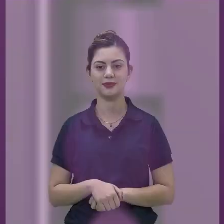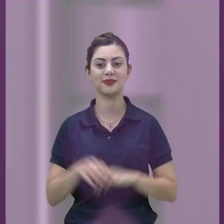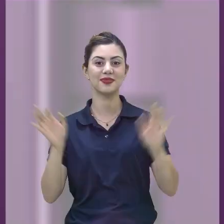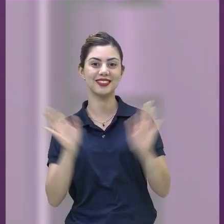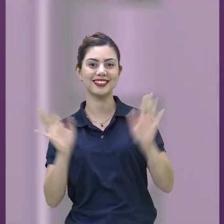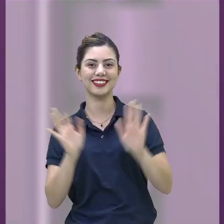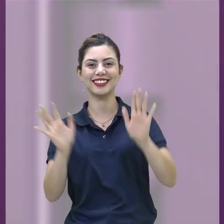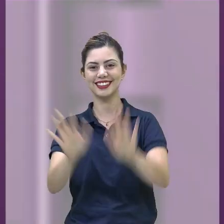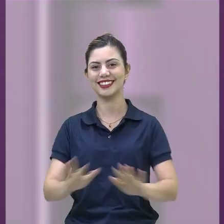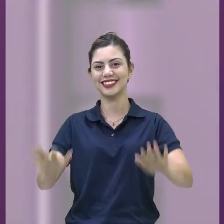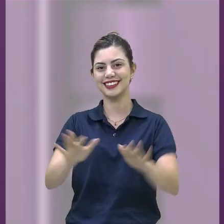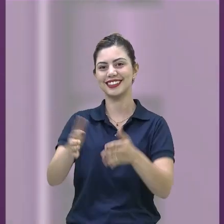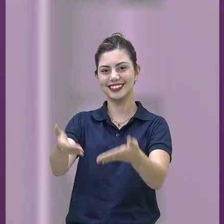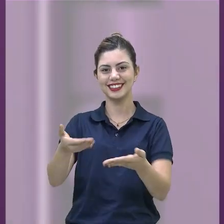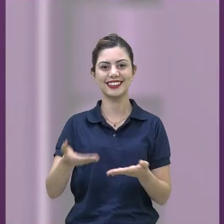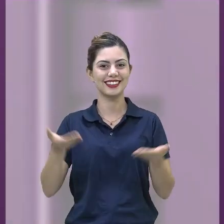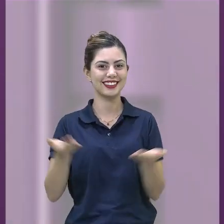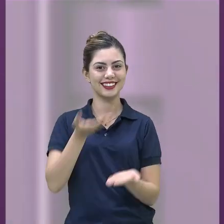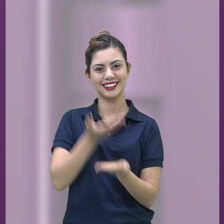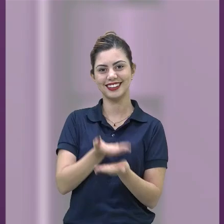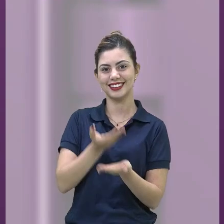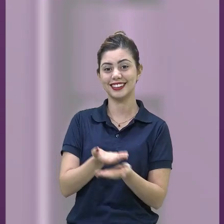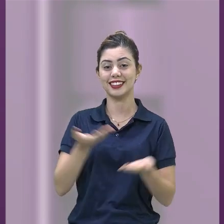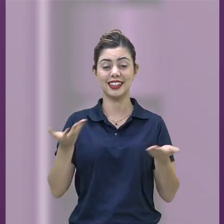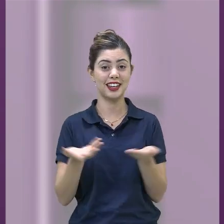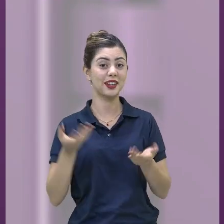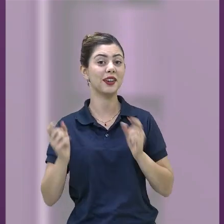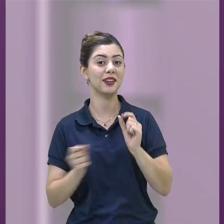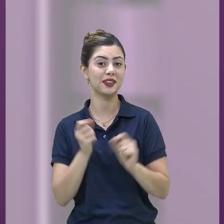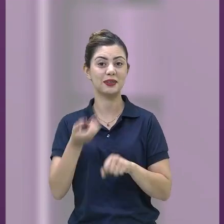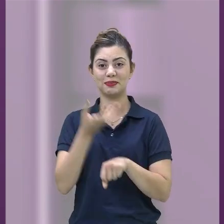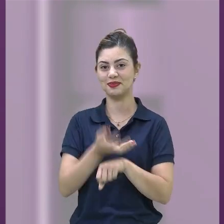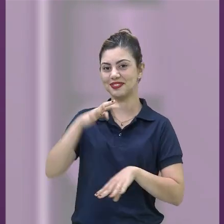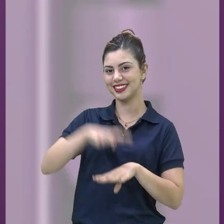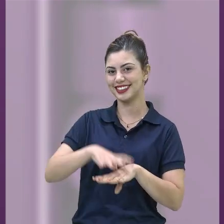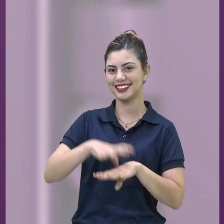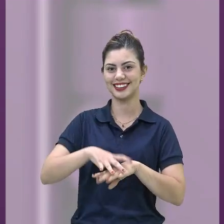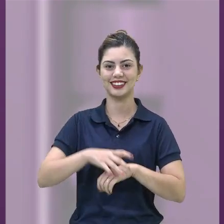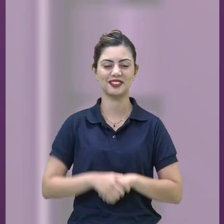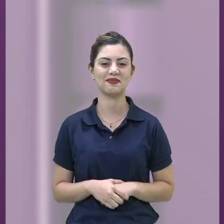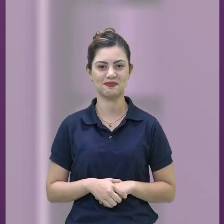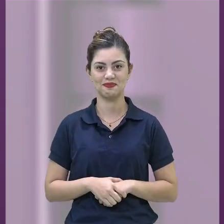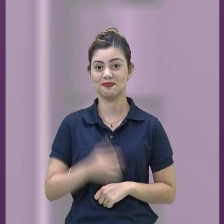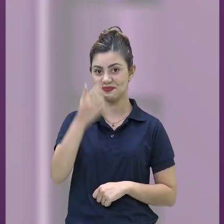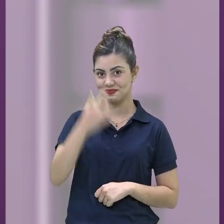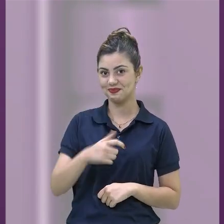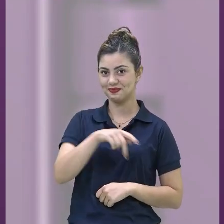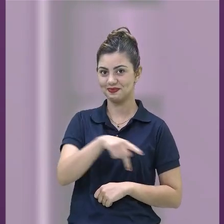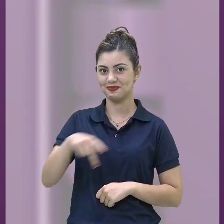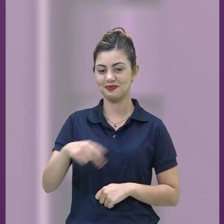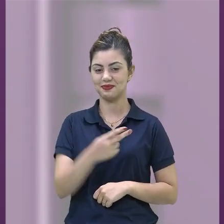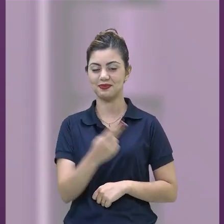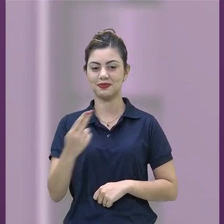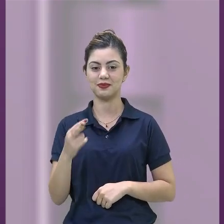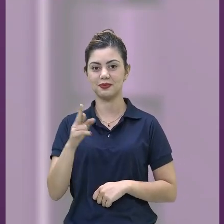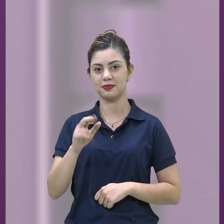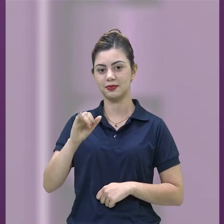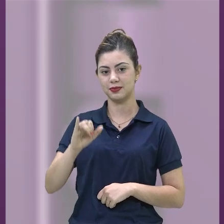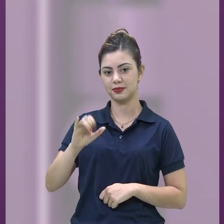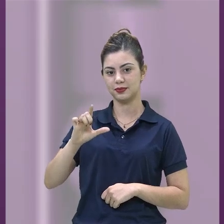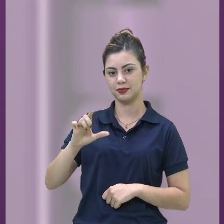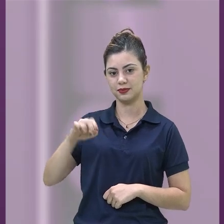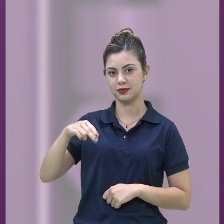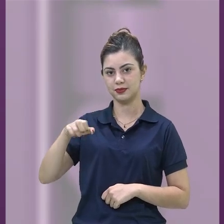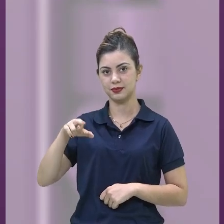Olá, seja bem-vindo a mais uma aula aqui do Componente Matemática. Eu sou o professor Rina e eu quero te convidar